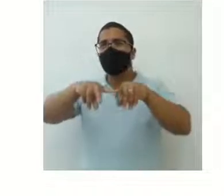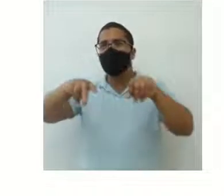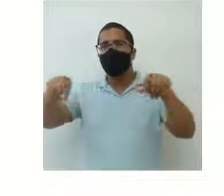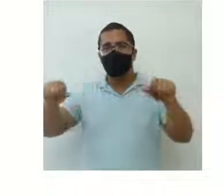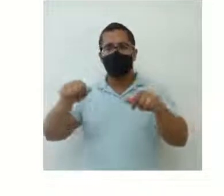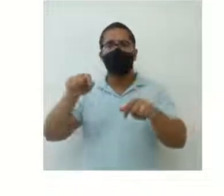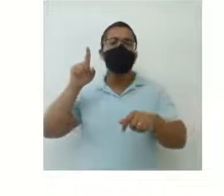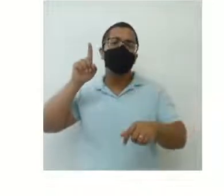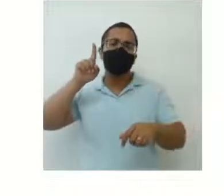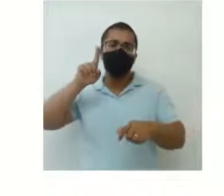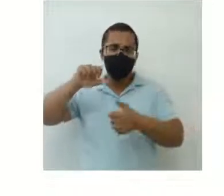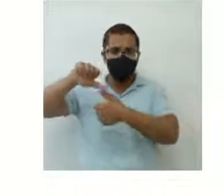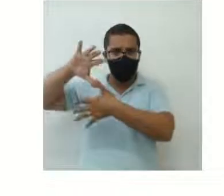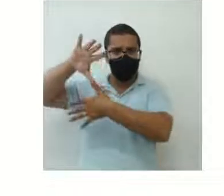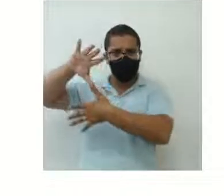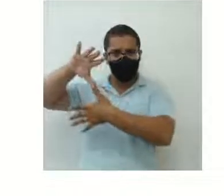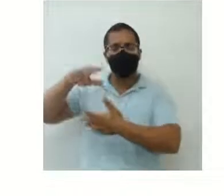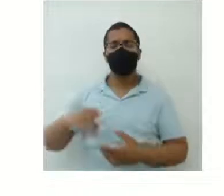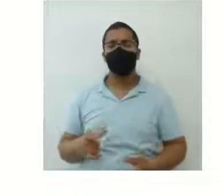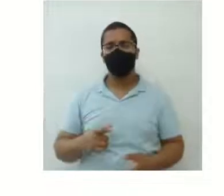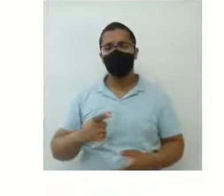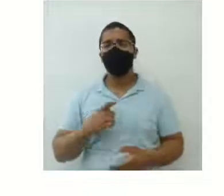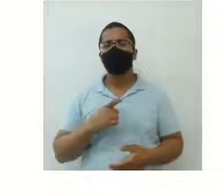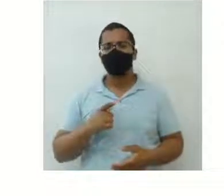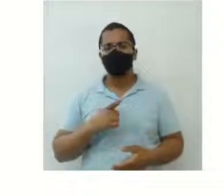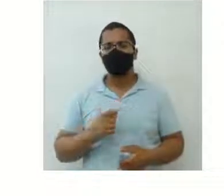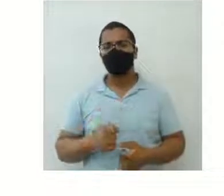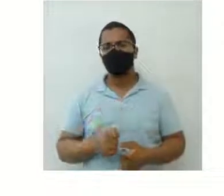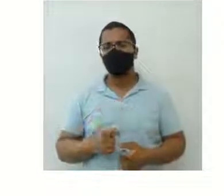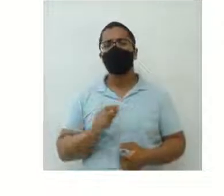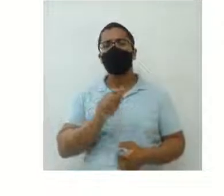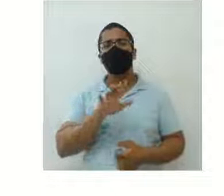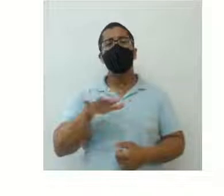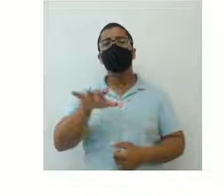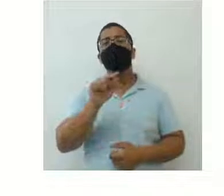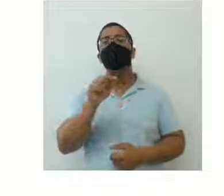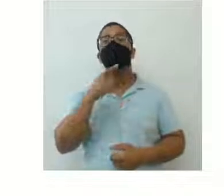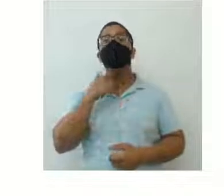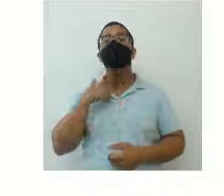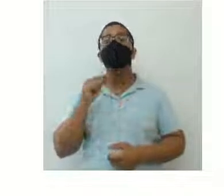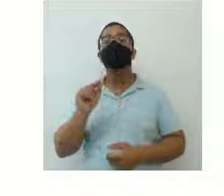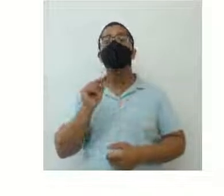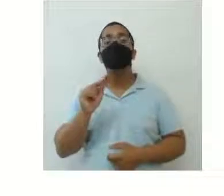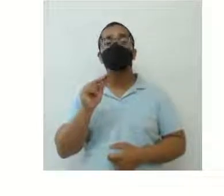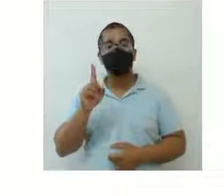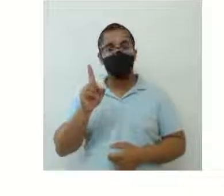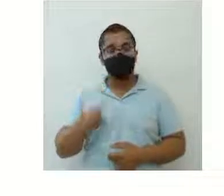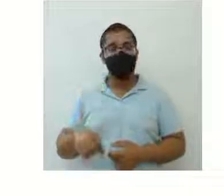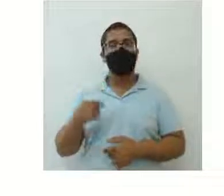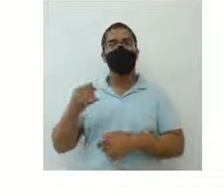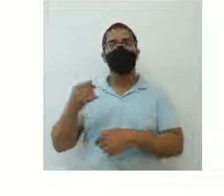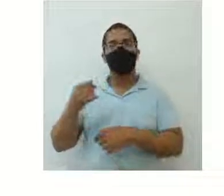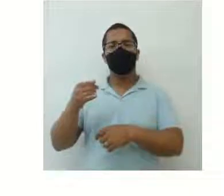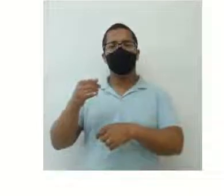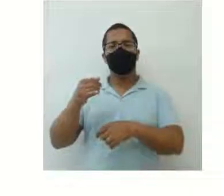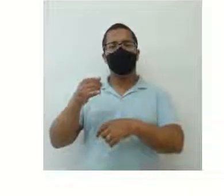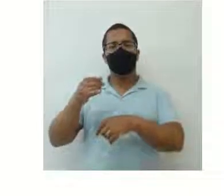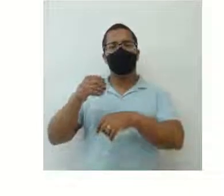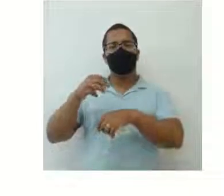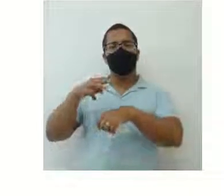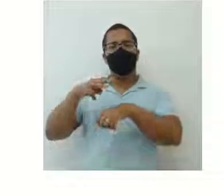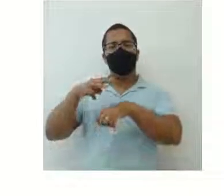países colonizadores, né, da época, para adquirir o quê? Metais preciosos,